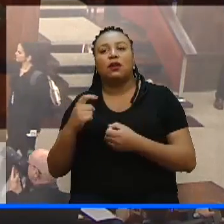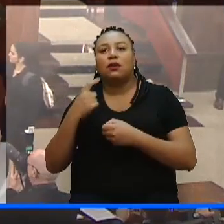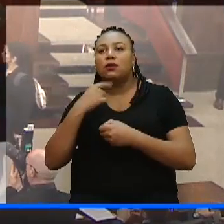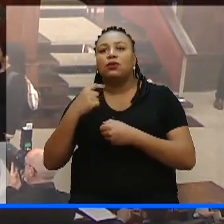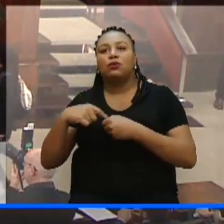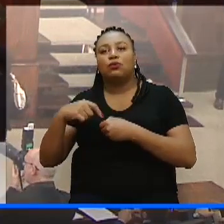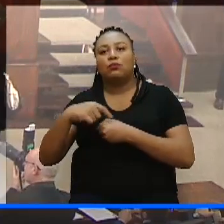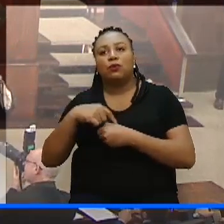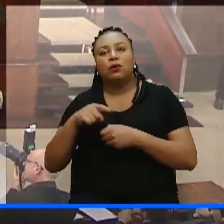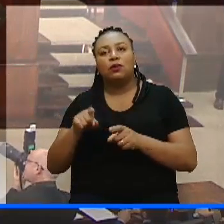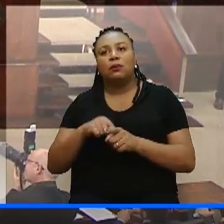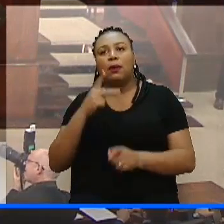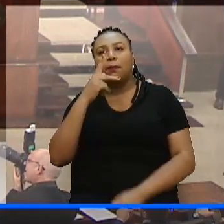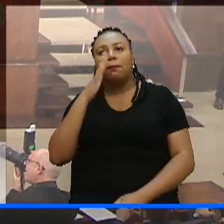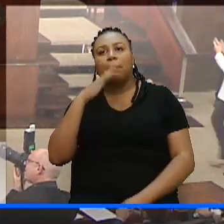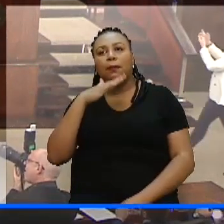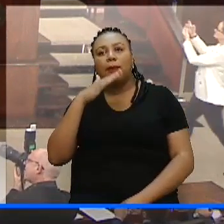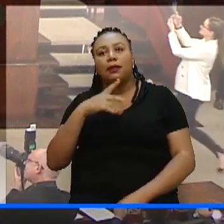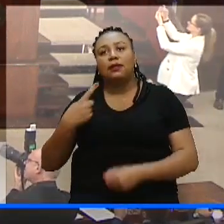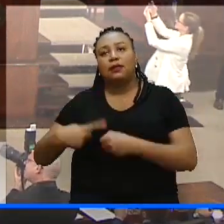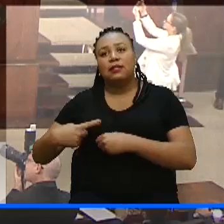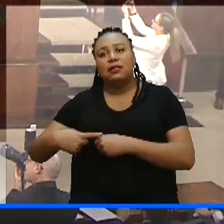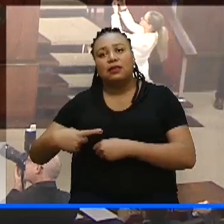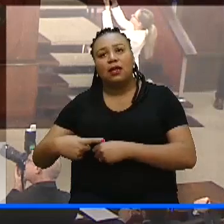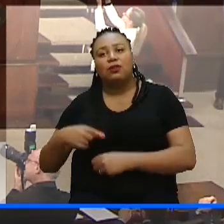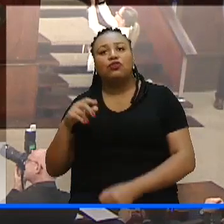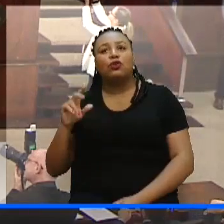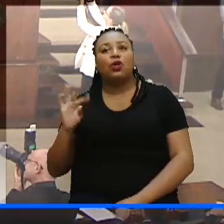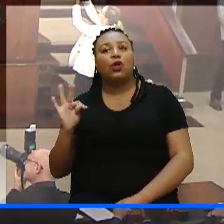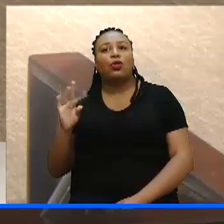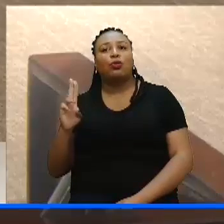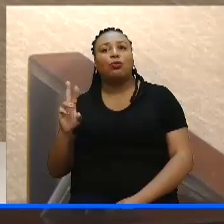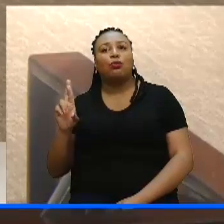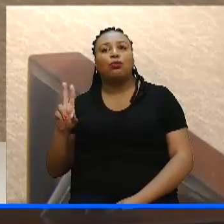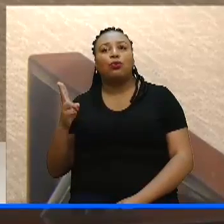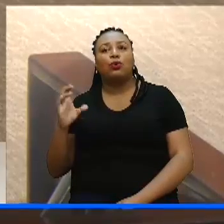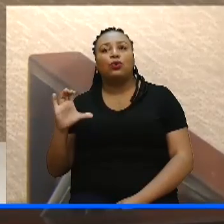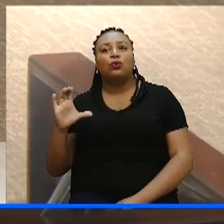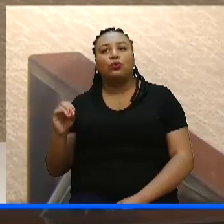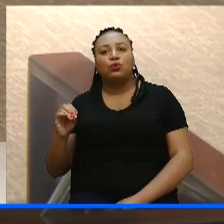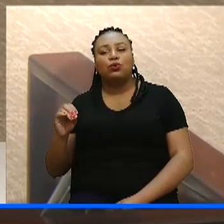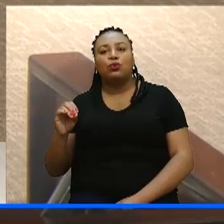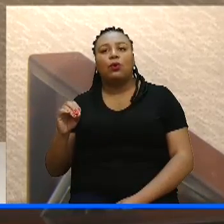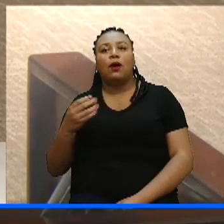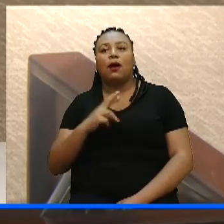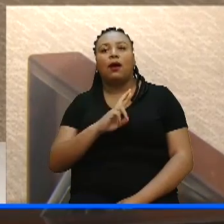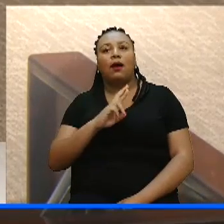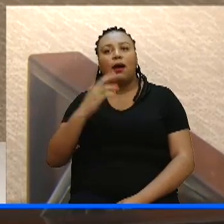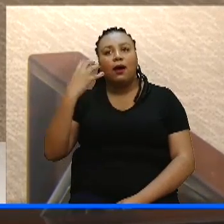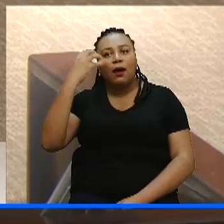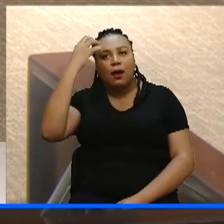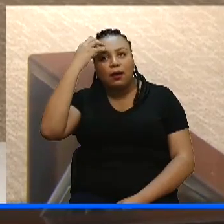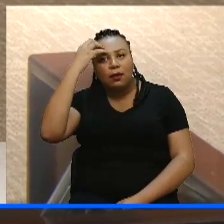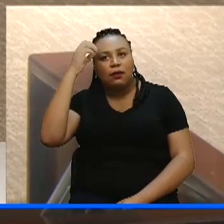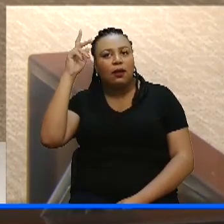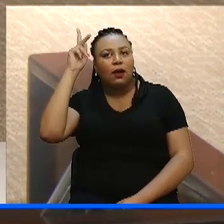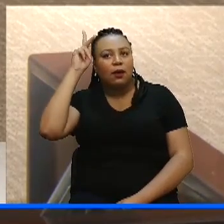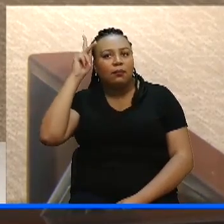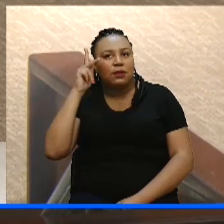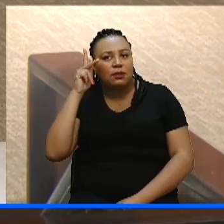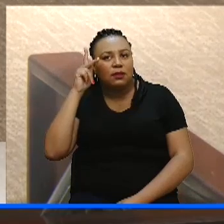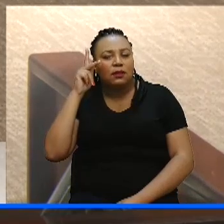na cidade do município de touros ou a rainha sem de down mãe a princesa